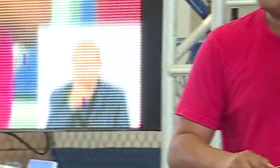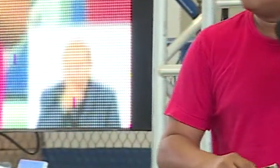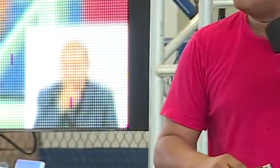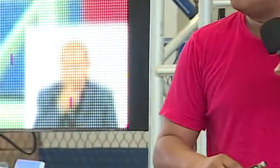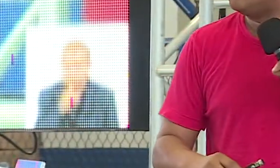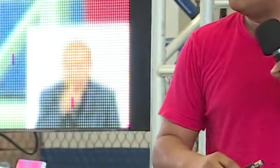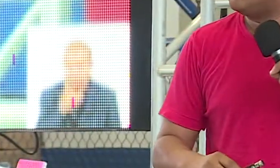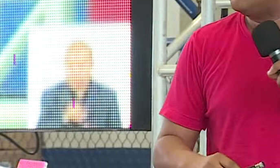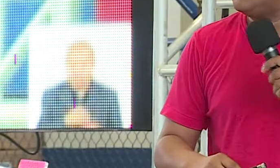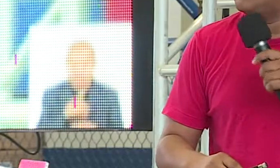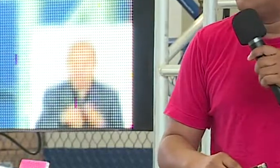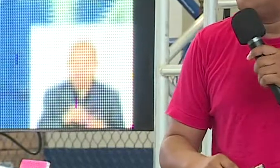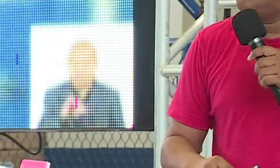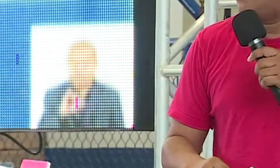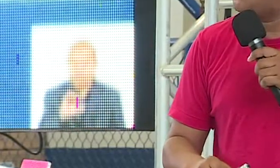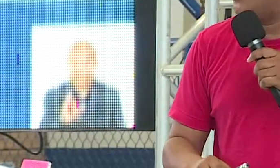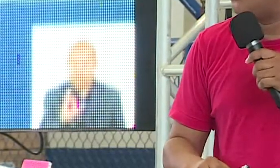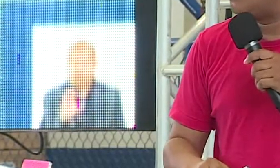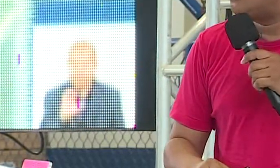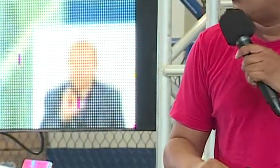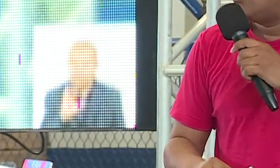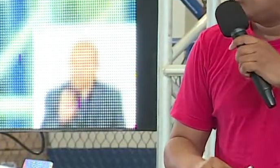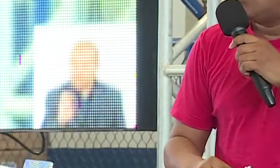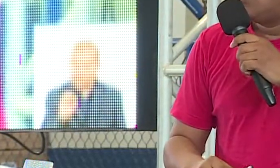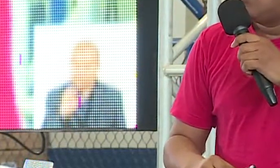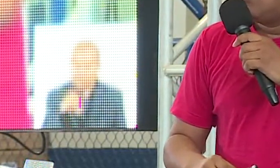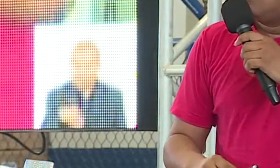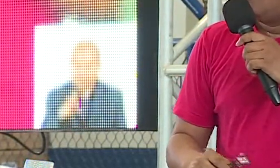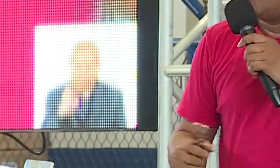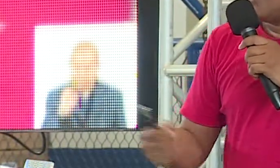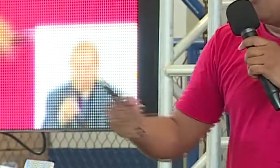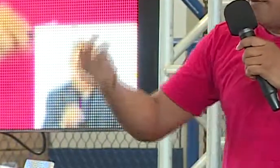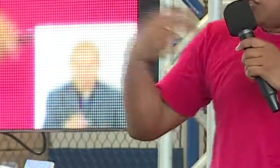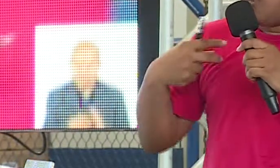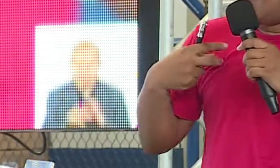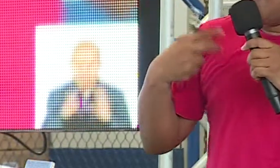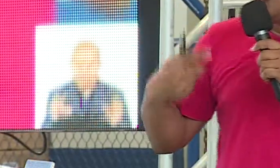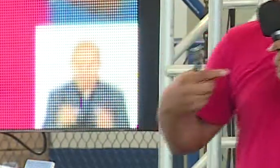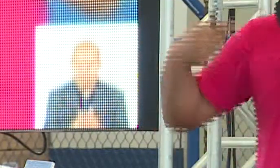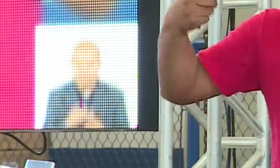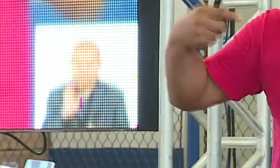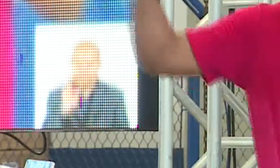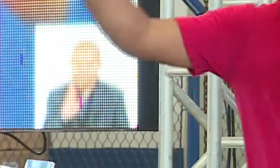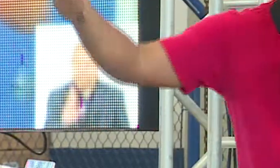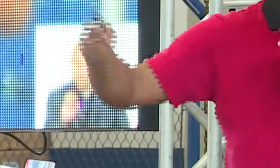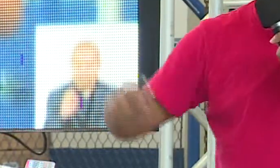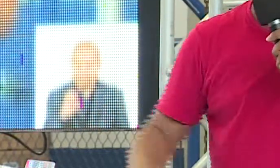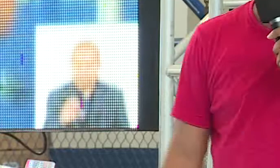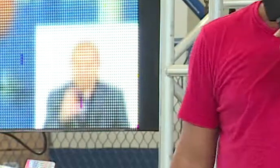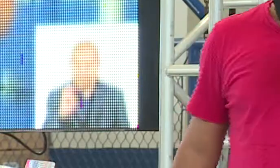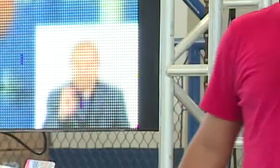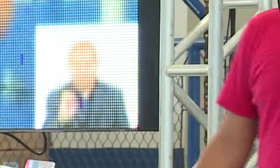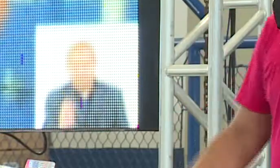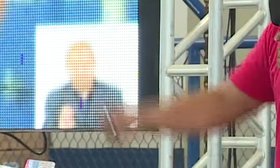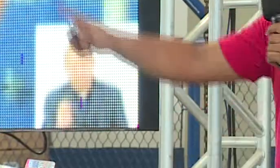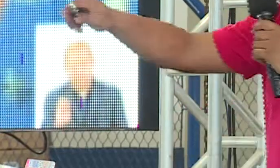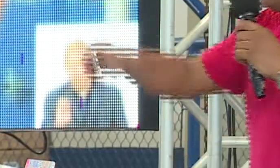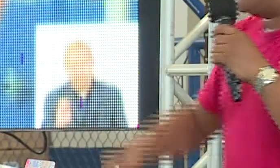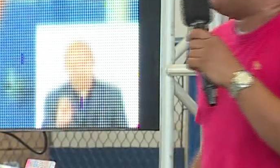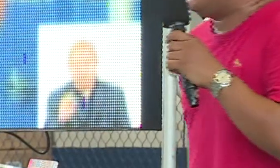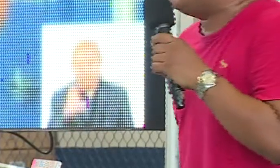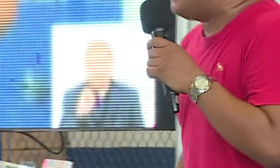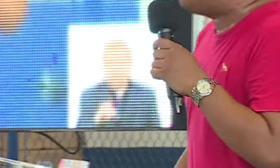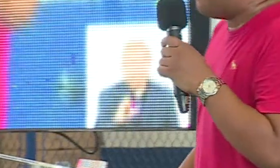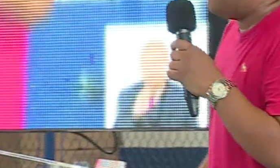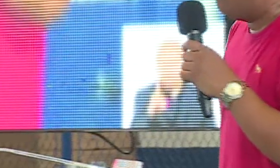exo? Vai, gente. Fusão absorve energia ou libera energia? Você